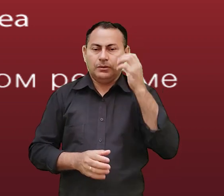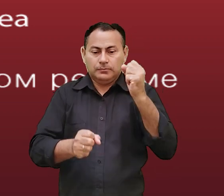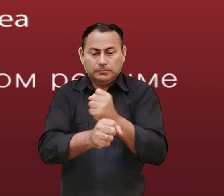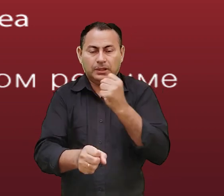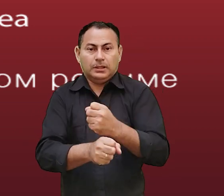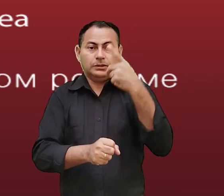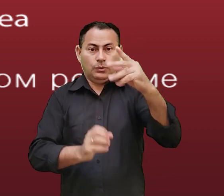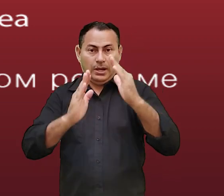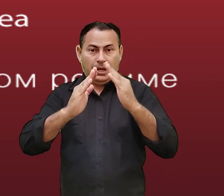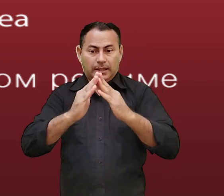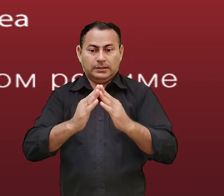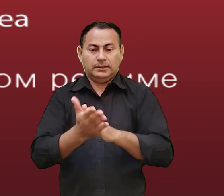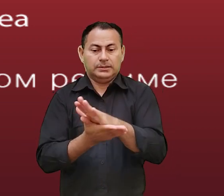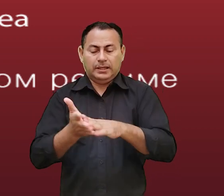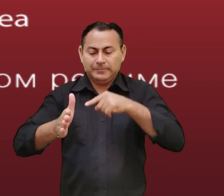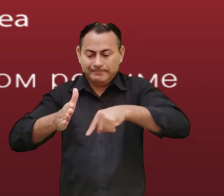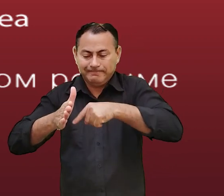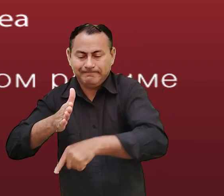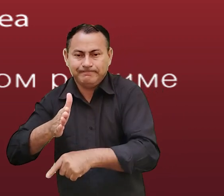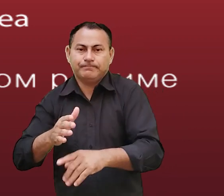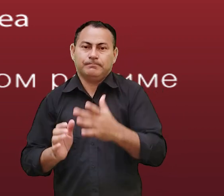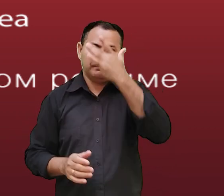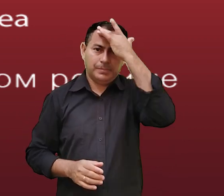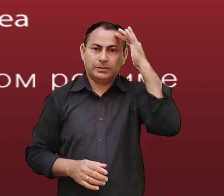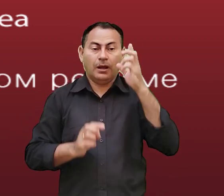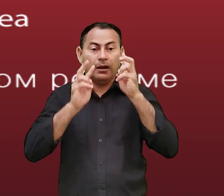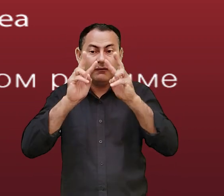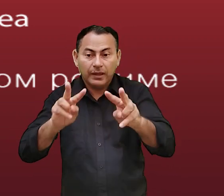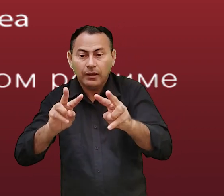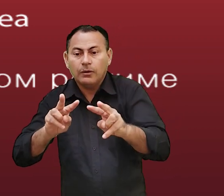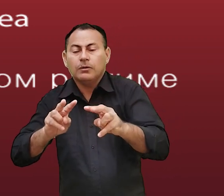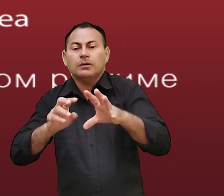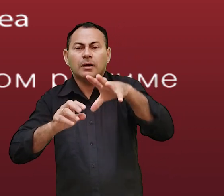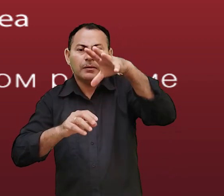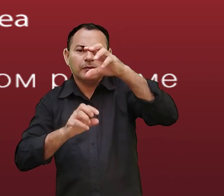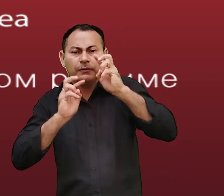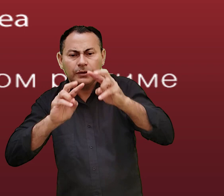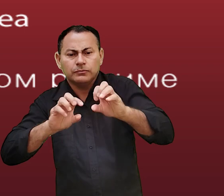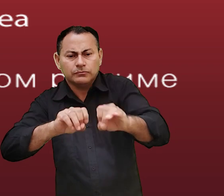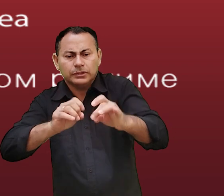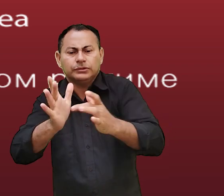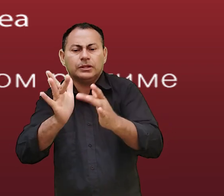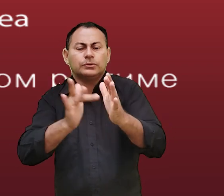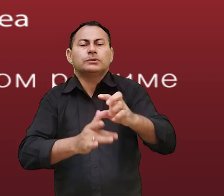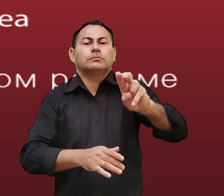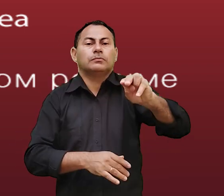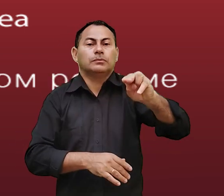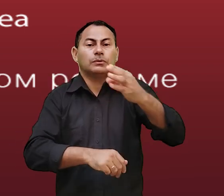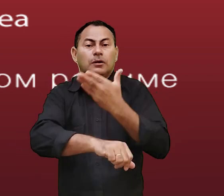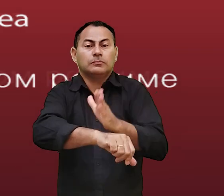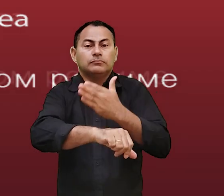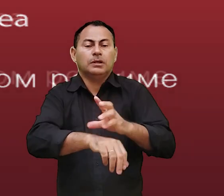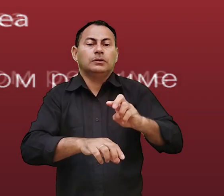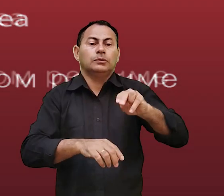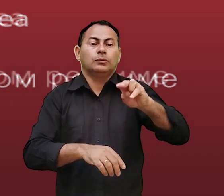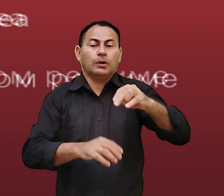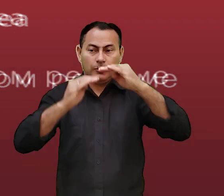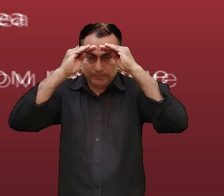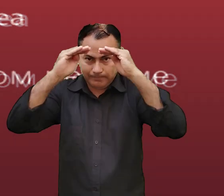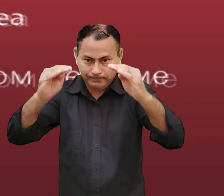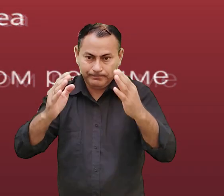que está construindo sua casa sem um fundamento é a pessoa que ouviu os ensinos de Jesus, mas nunca os aplicou nem os